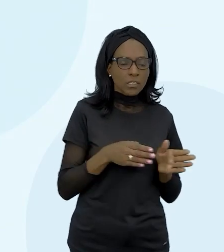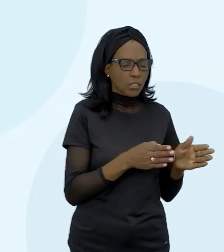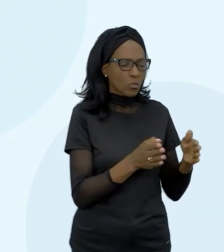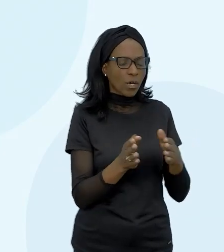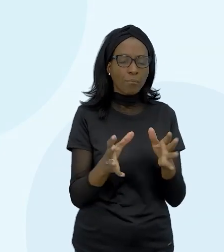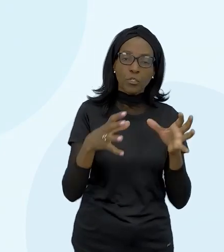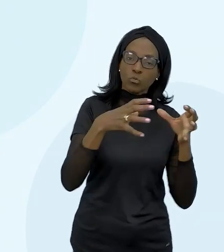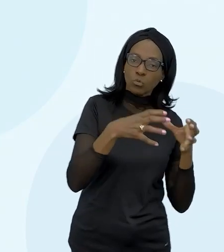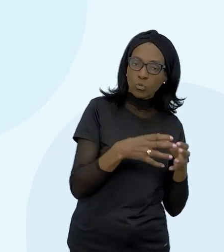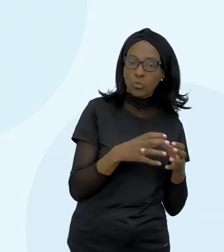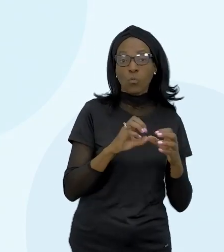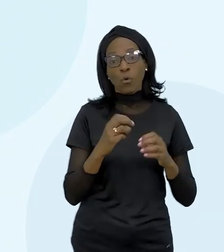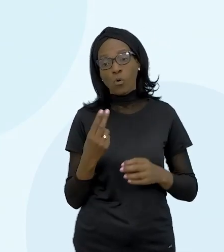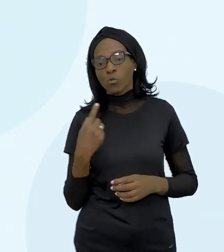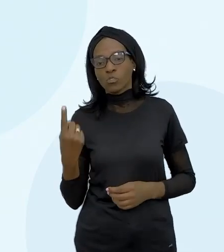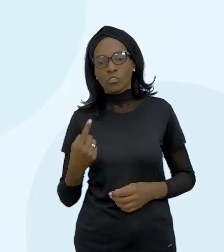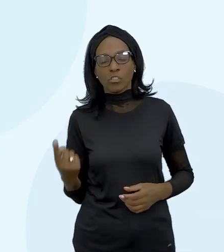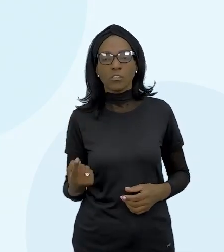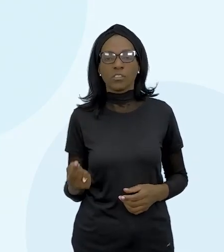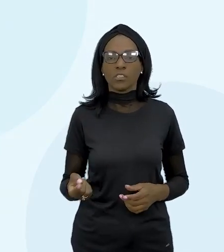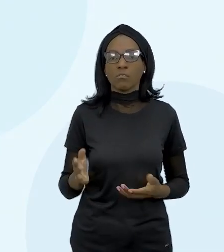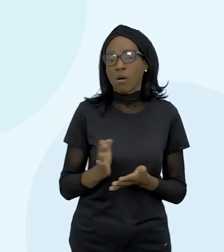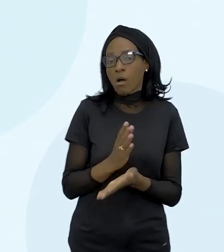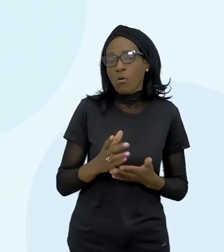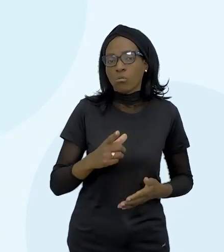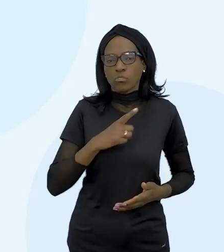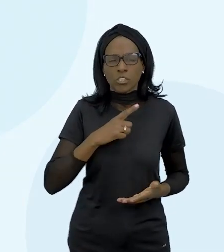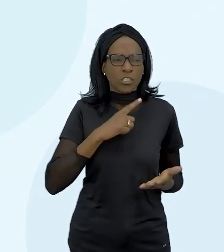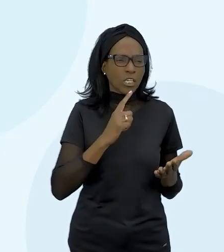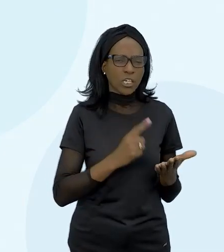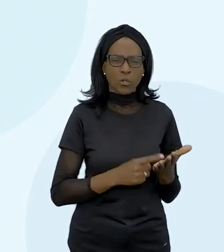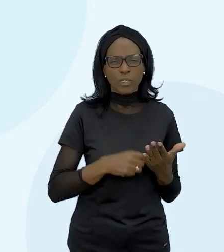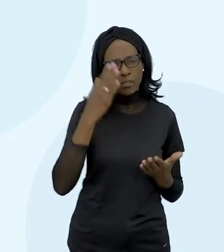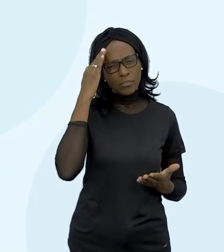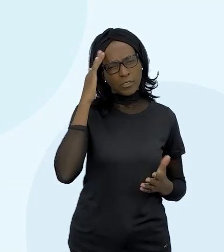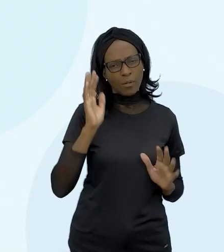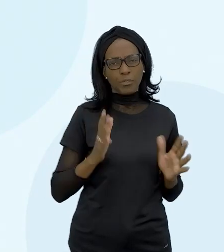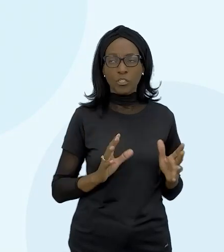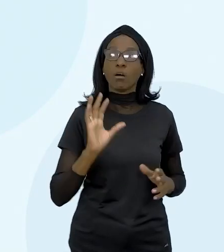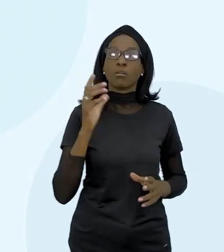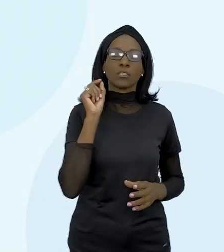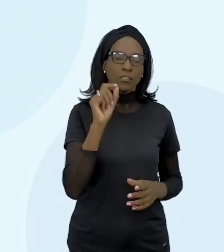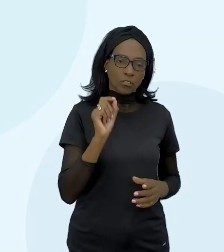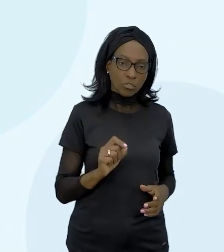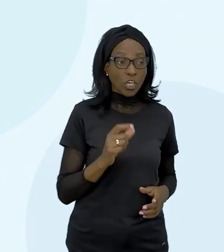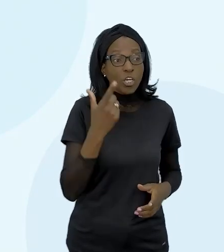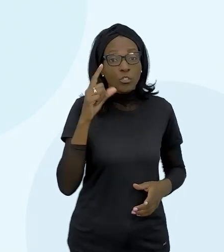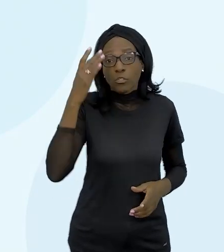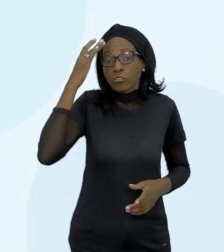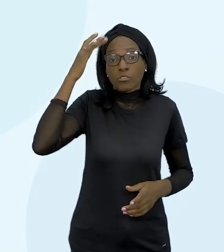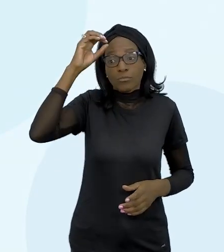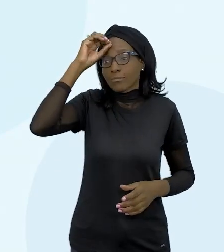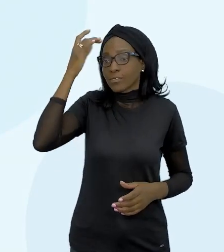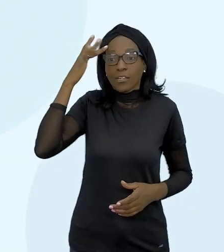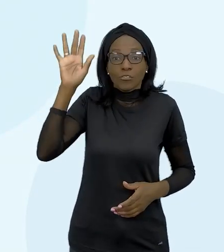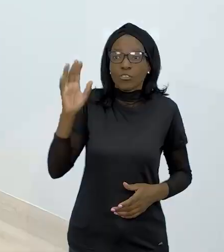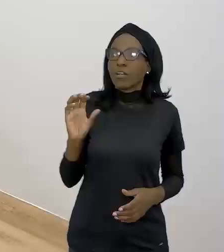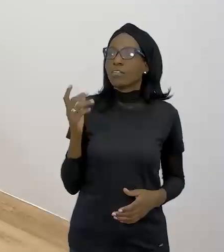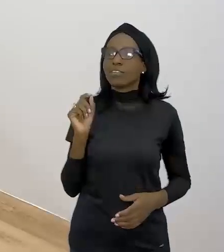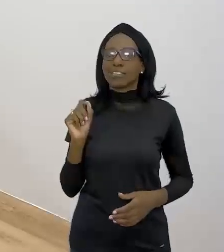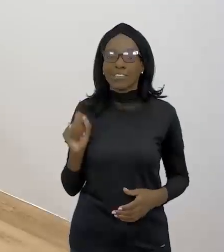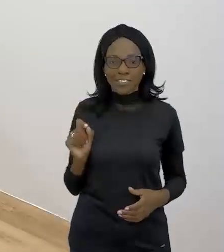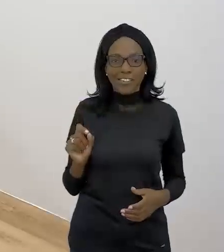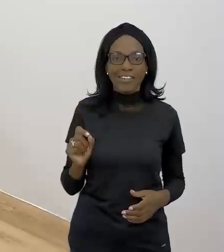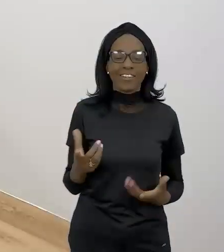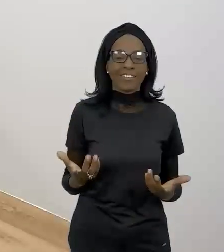imprevisíveis, porque imprevisíveis é o que mais acontece na sala de aula, né? É o famoso plano B, né? Que a Plano gente tem B, que tirar sim, da cartolinha e fazer